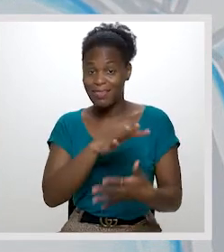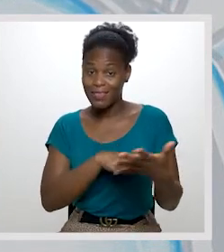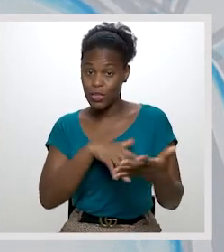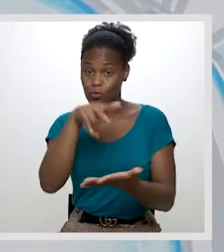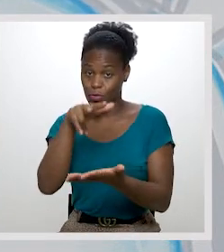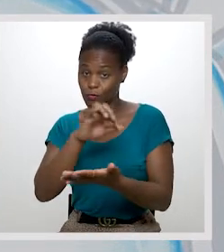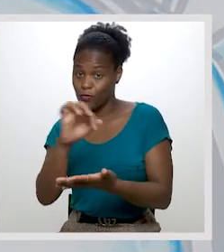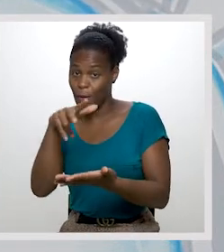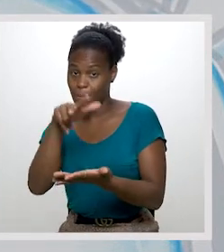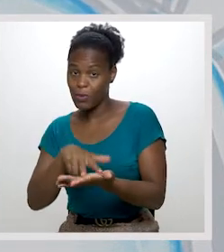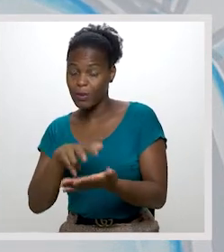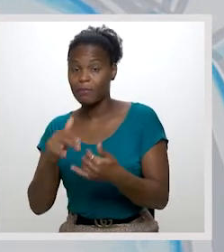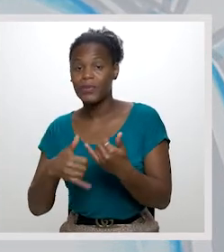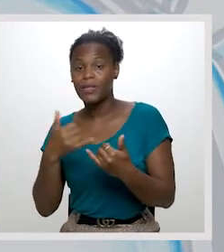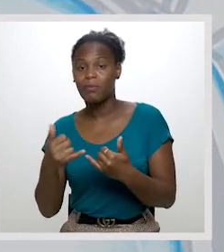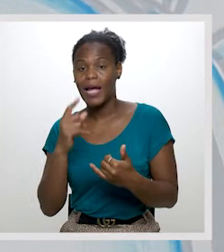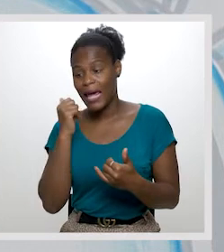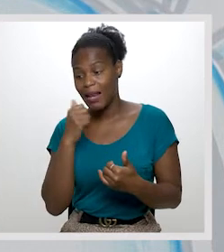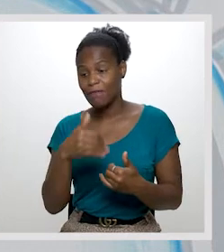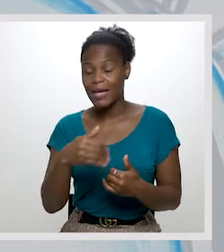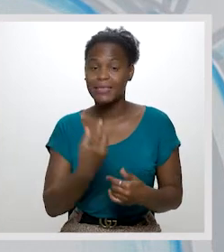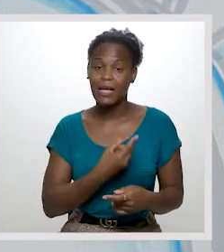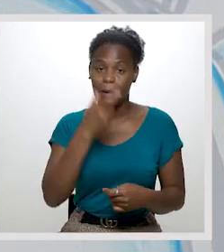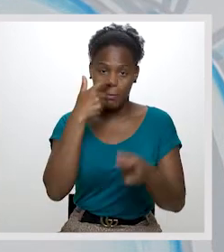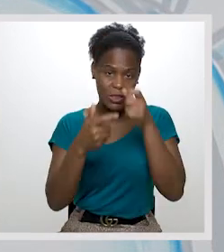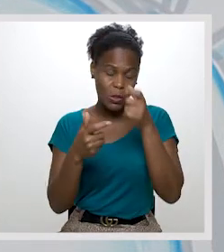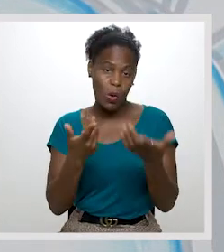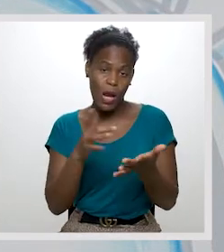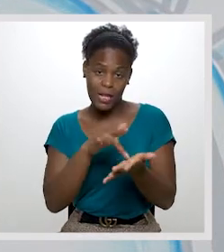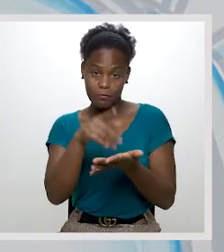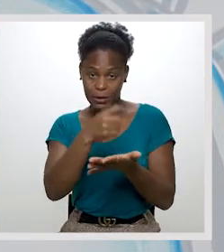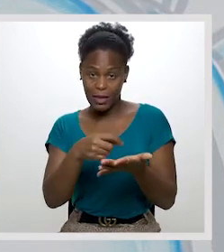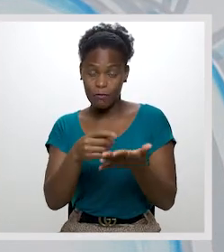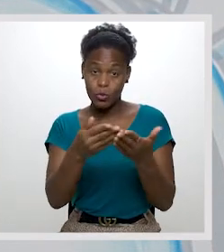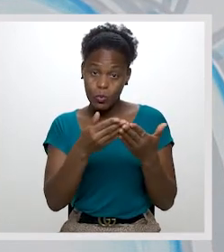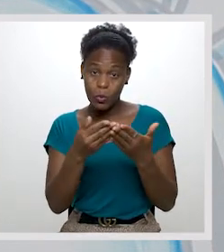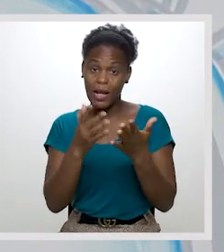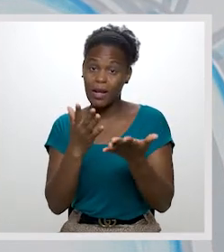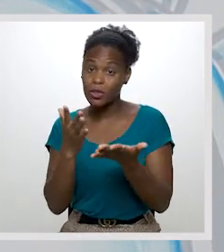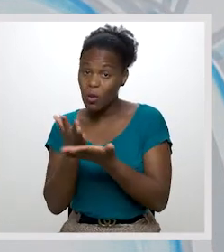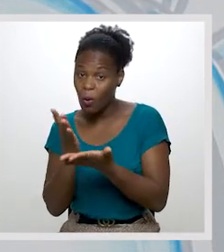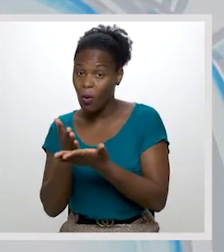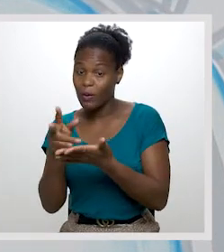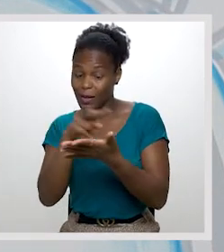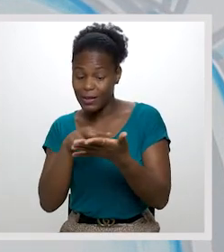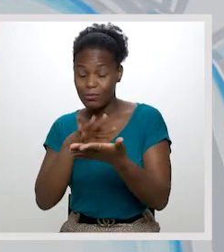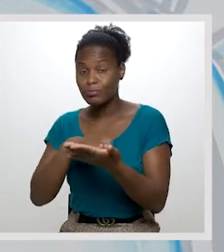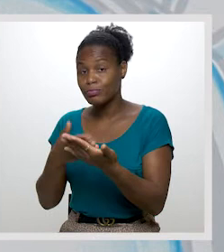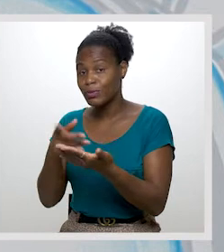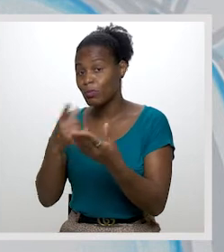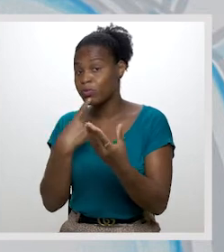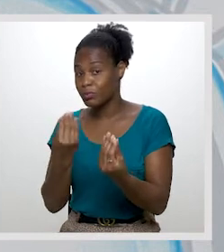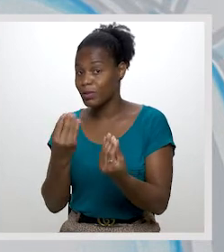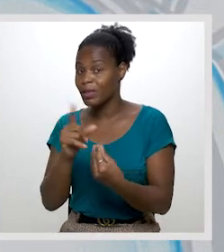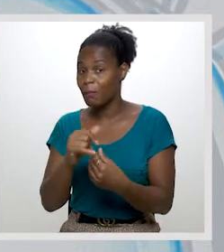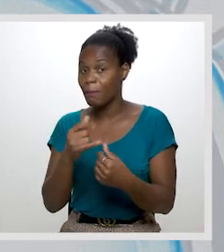os seus textos são publicados e passa a ser um autor estudado nas academias, lido e muito traduzido.